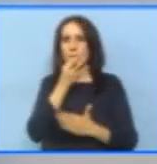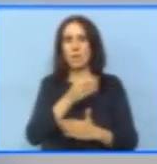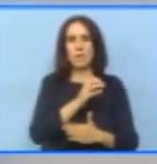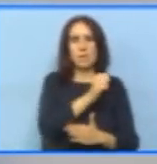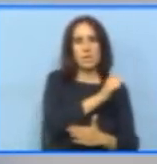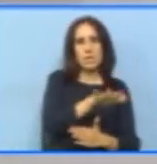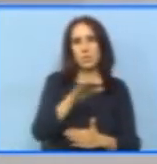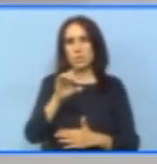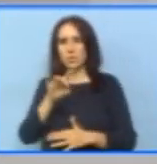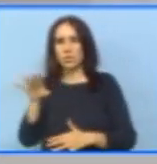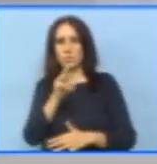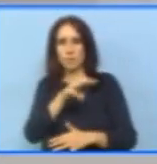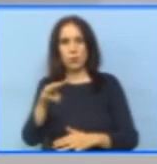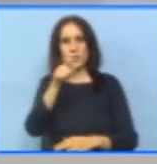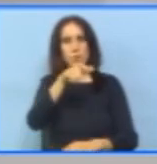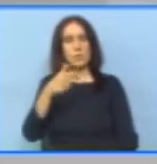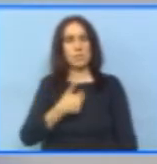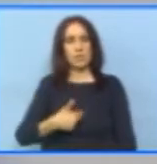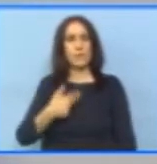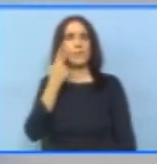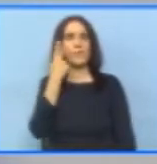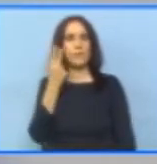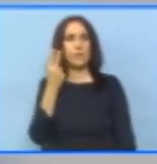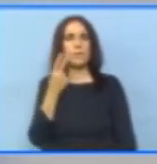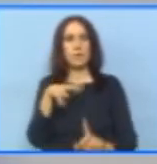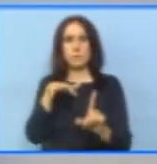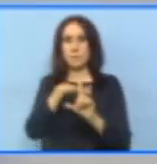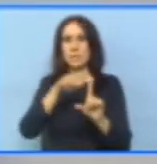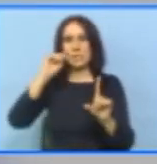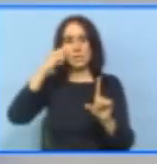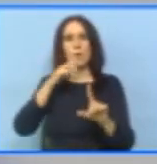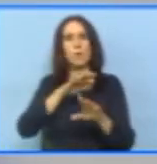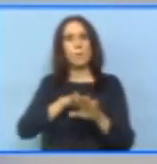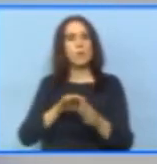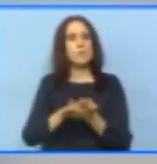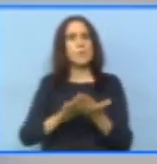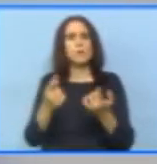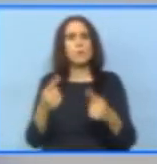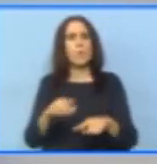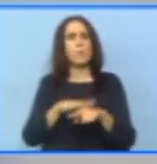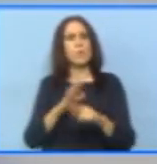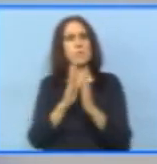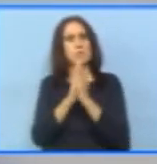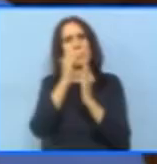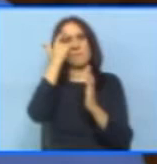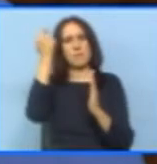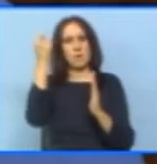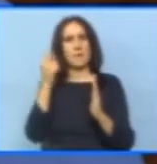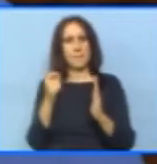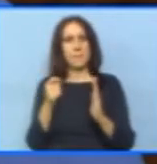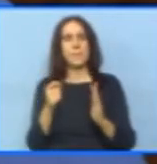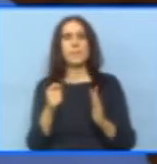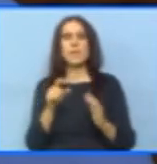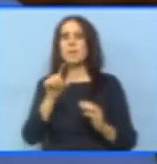500 a 600 milhões de cristãos que vivem com perseguição baseada apenas na sua religião.